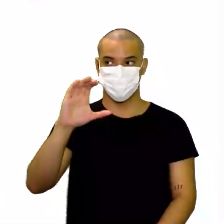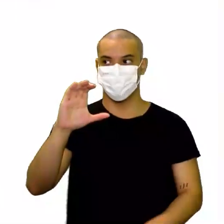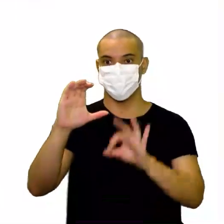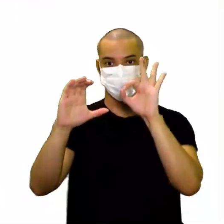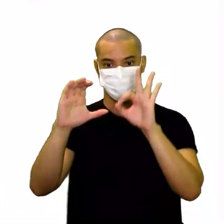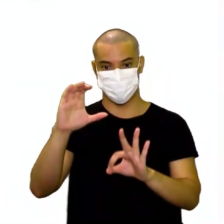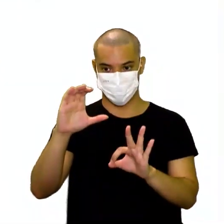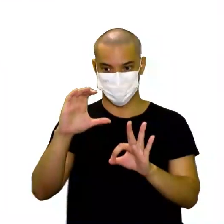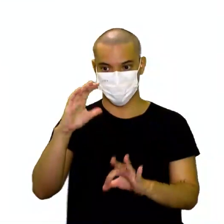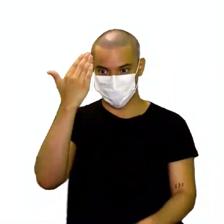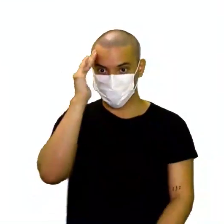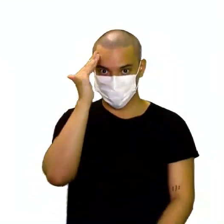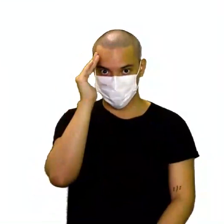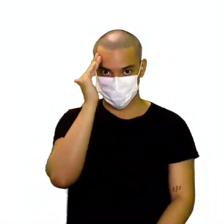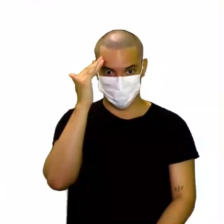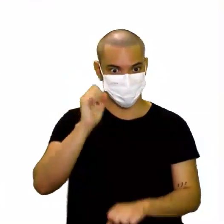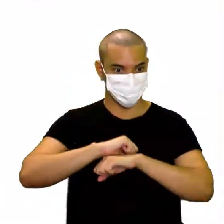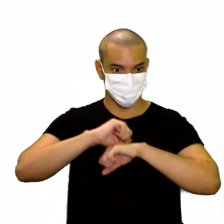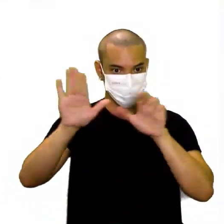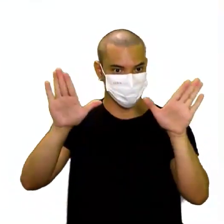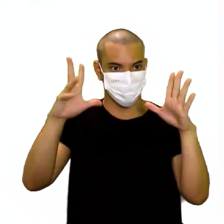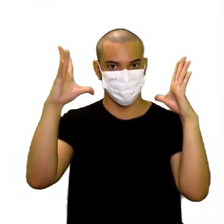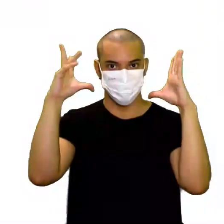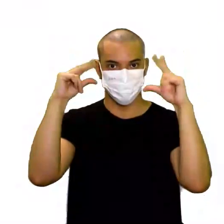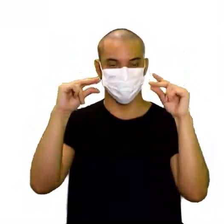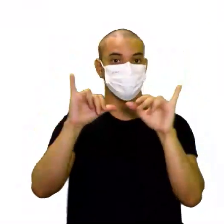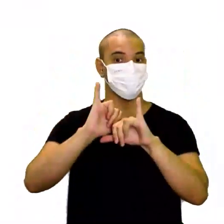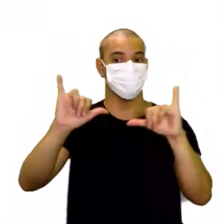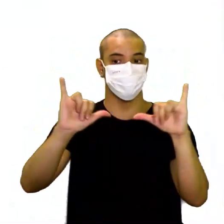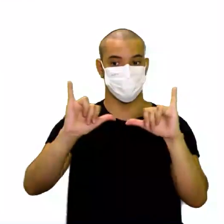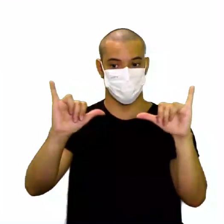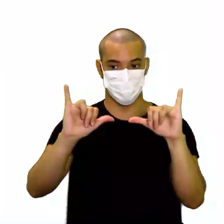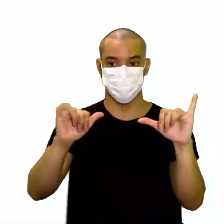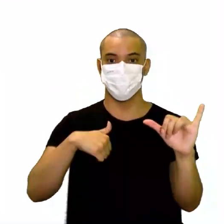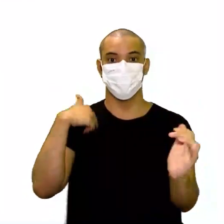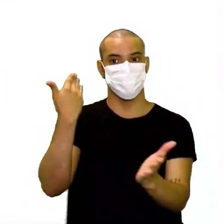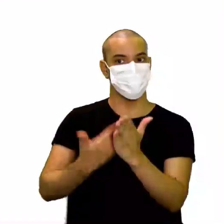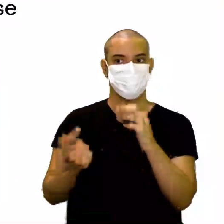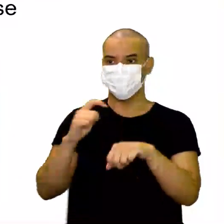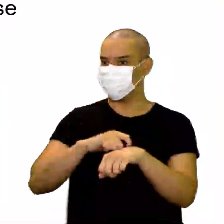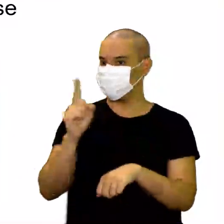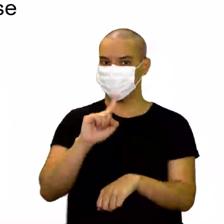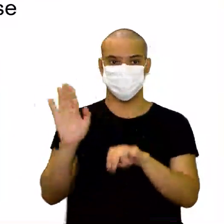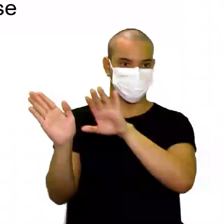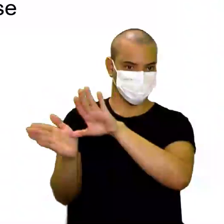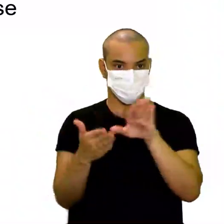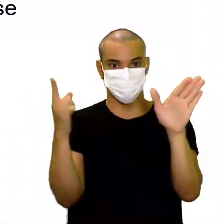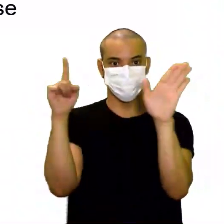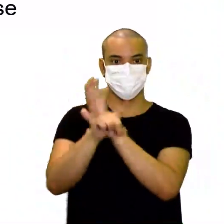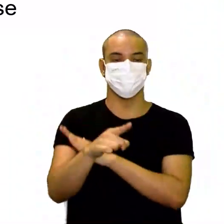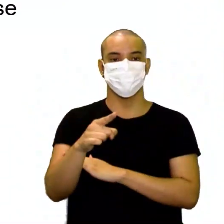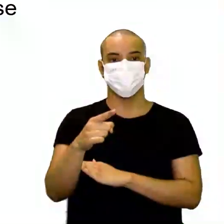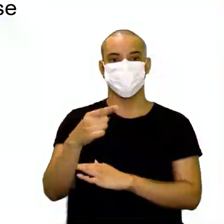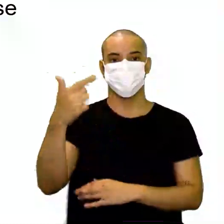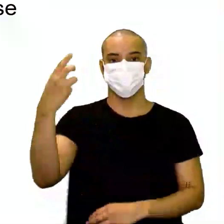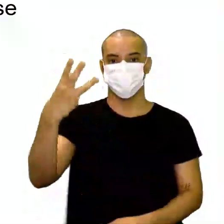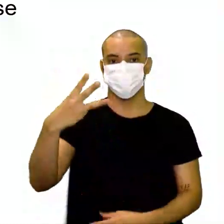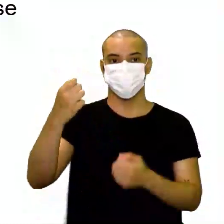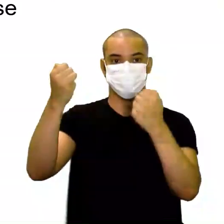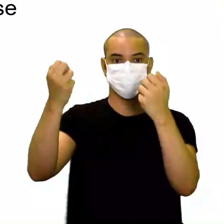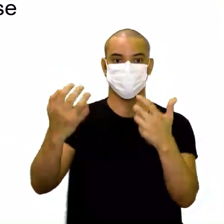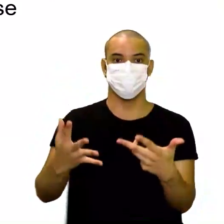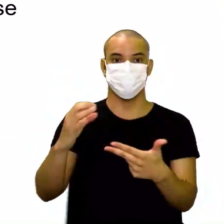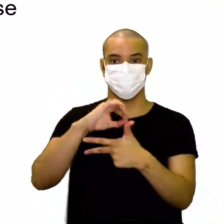certo. Entendido, pessoal? Tranquilo? Vamos, sem perder tempo, para a próxima questão, questão 3, que fala